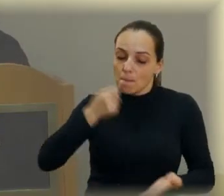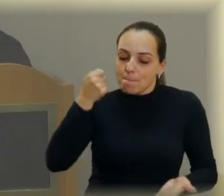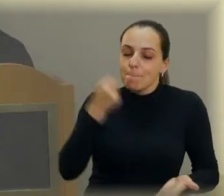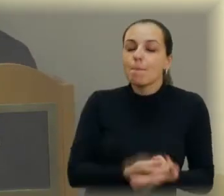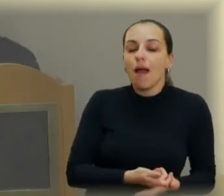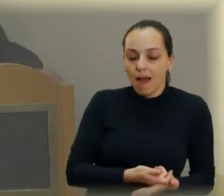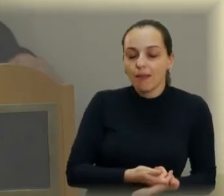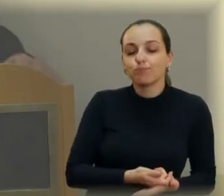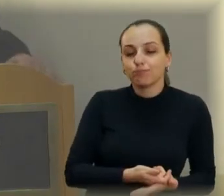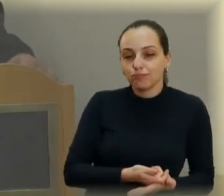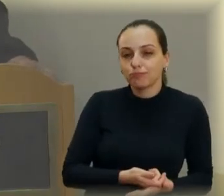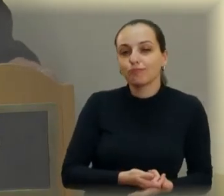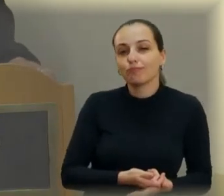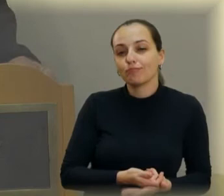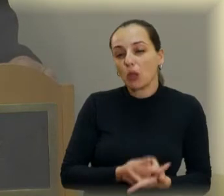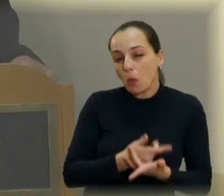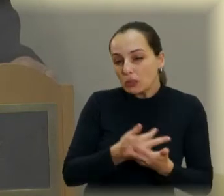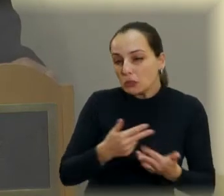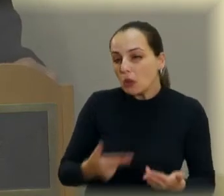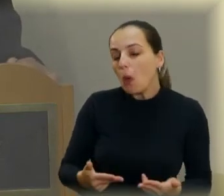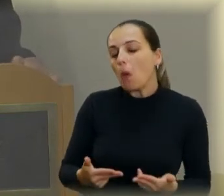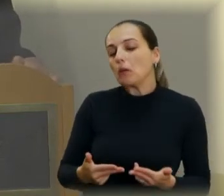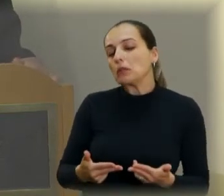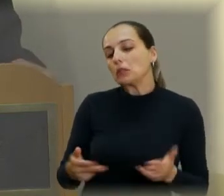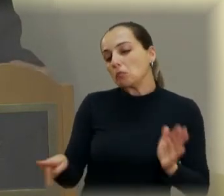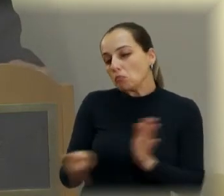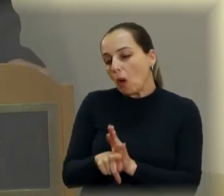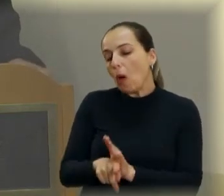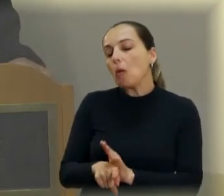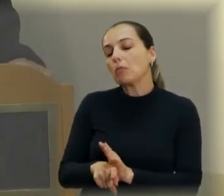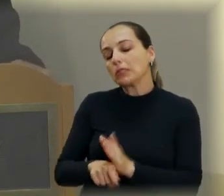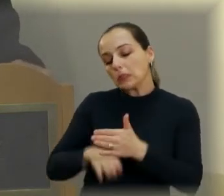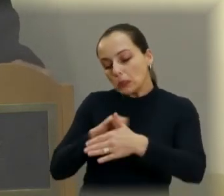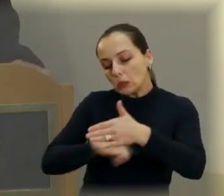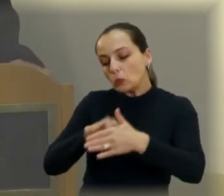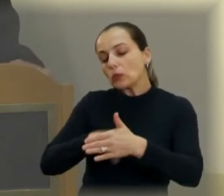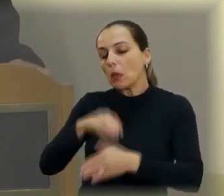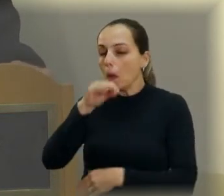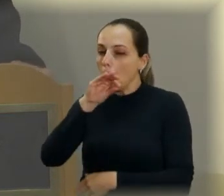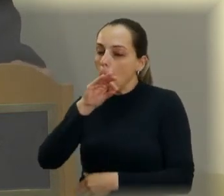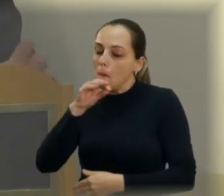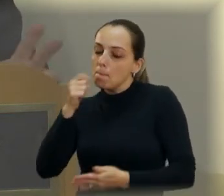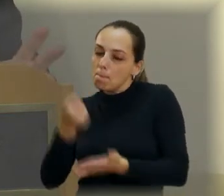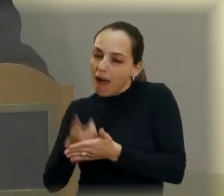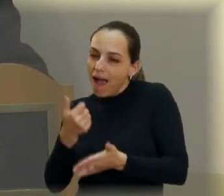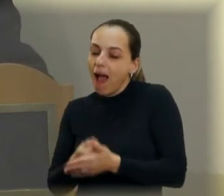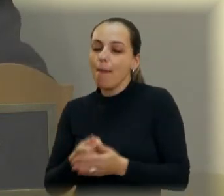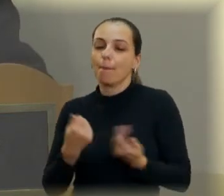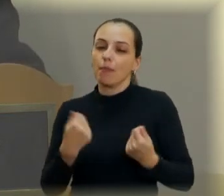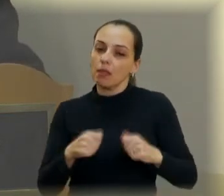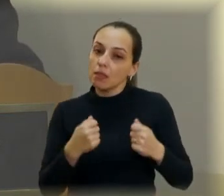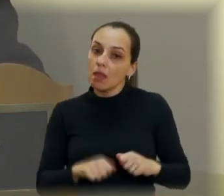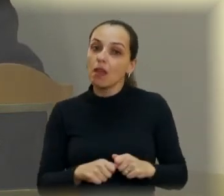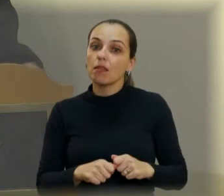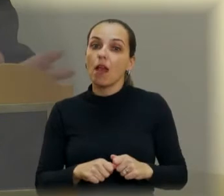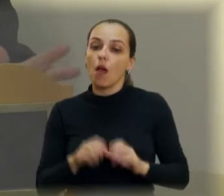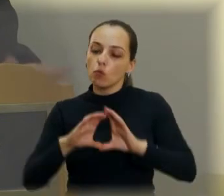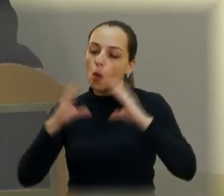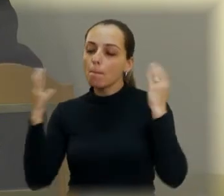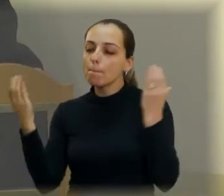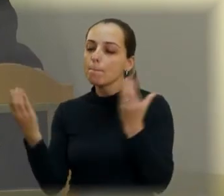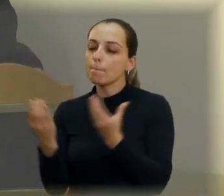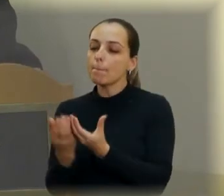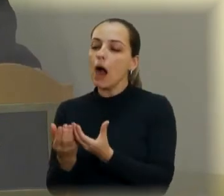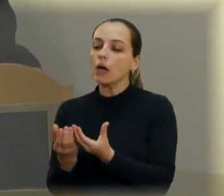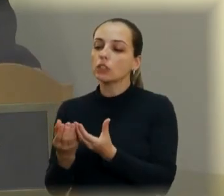compromissos que os as coisas particulares que nós temos apesar da comunidade tem colaborado bastante